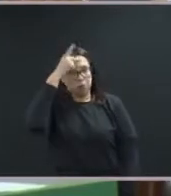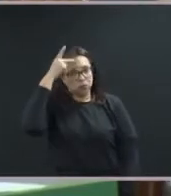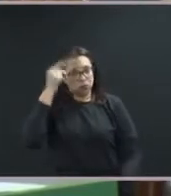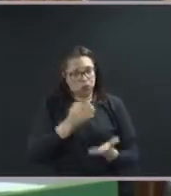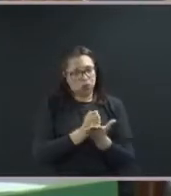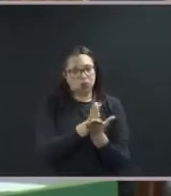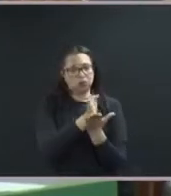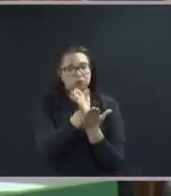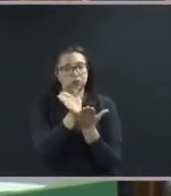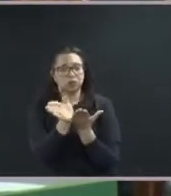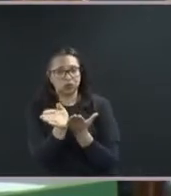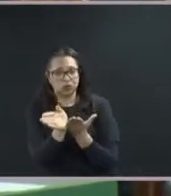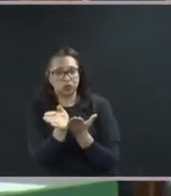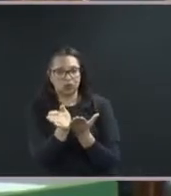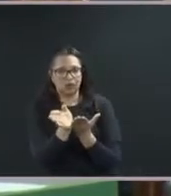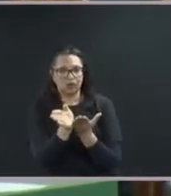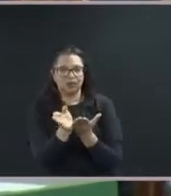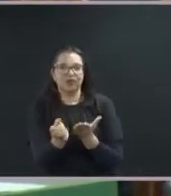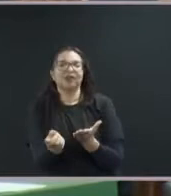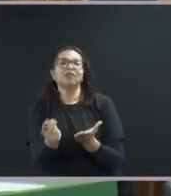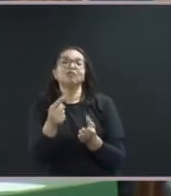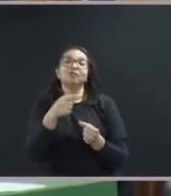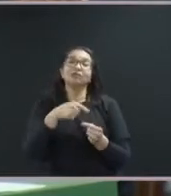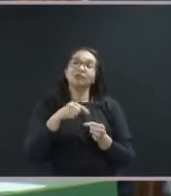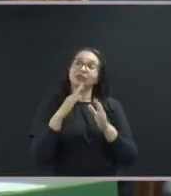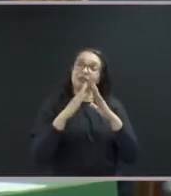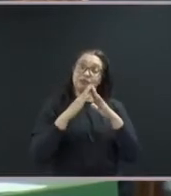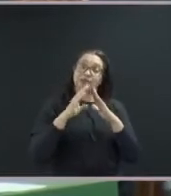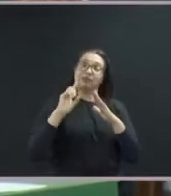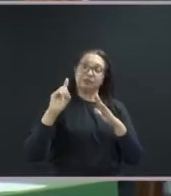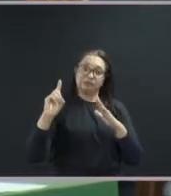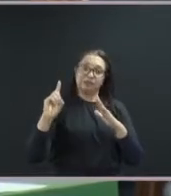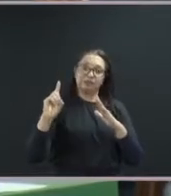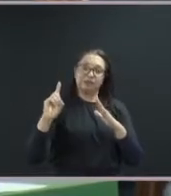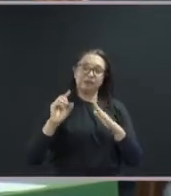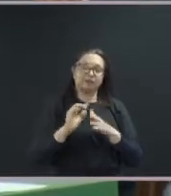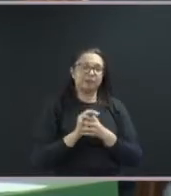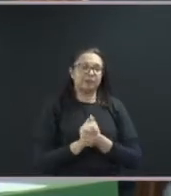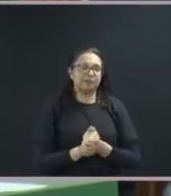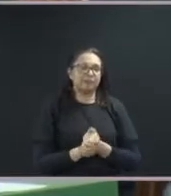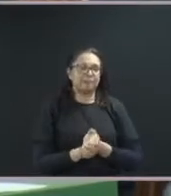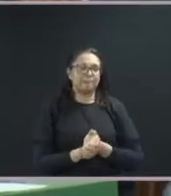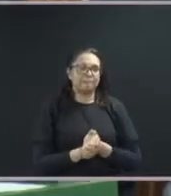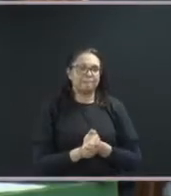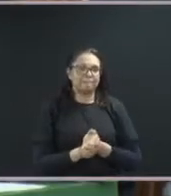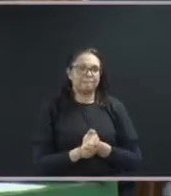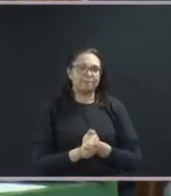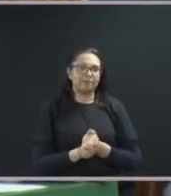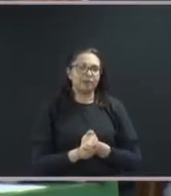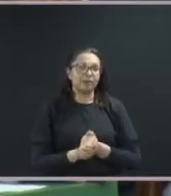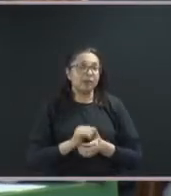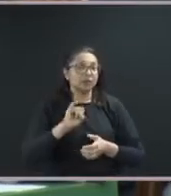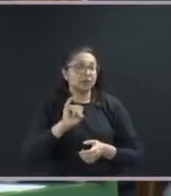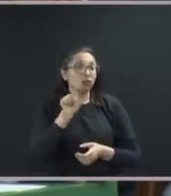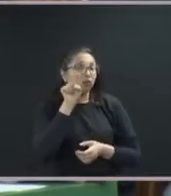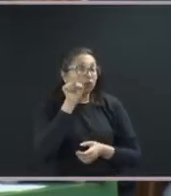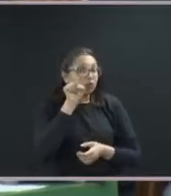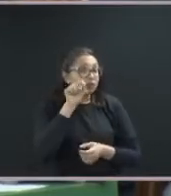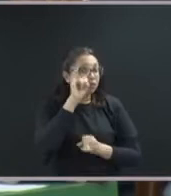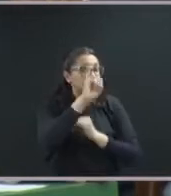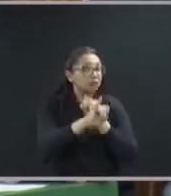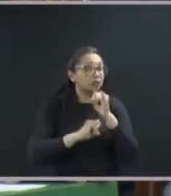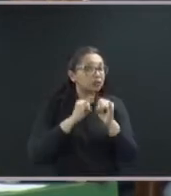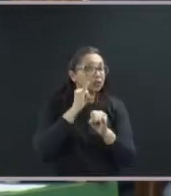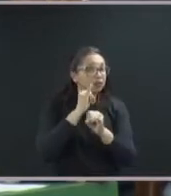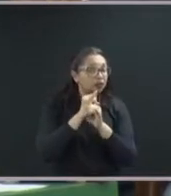quer reconciliar, voltar à casa paterna? Tem alguém? E você que está na internet nos assistindo, eu gostaria de dizer